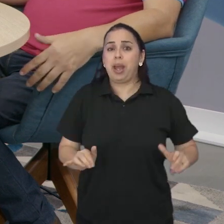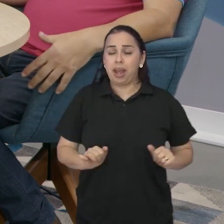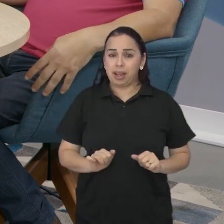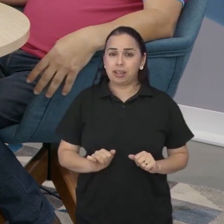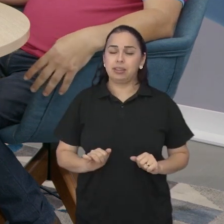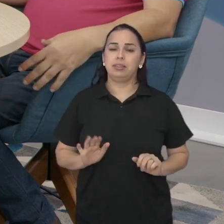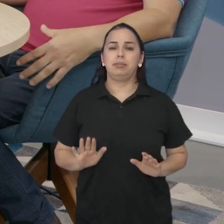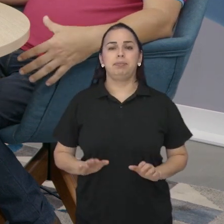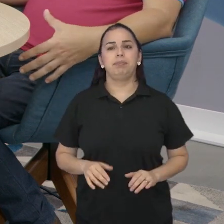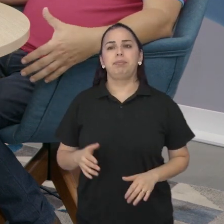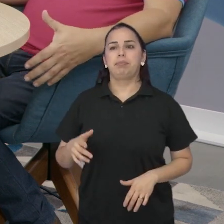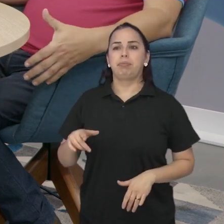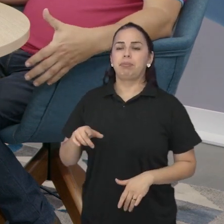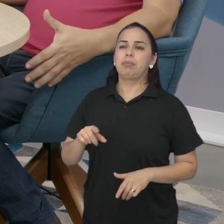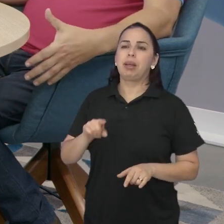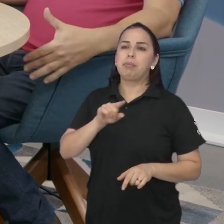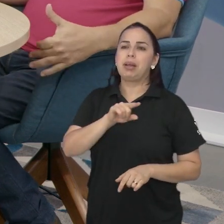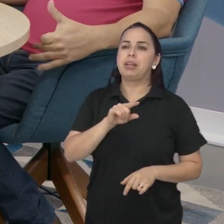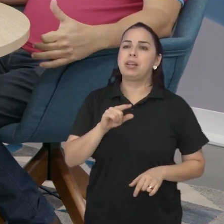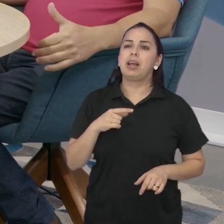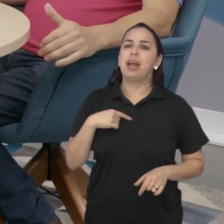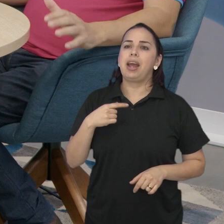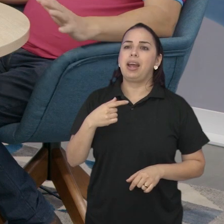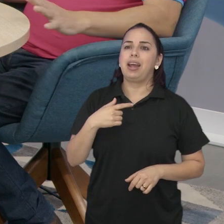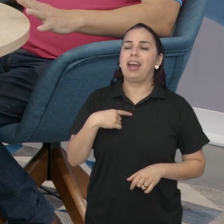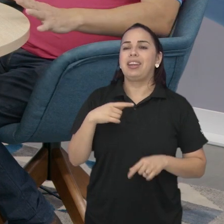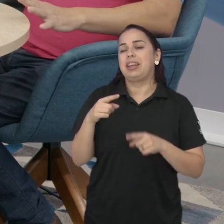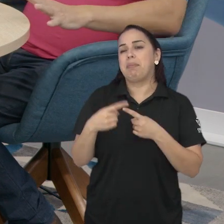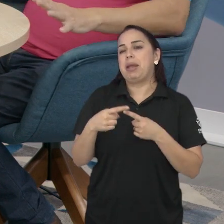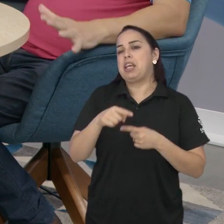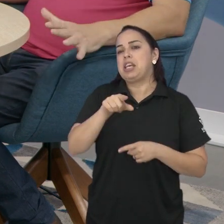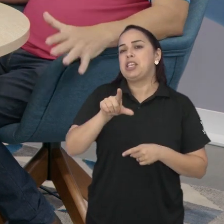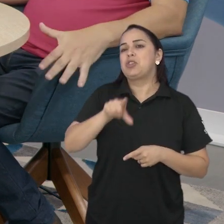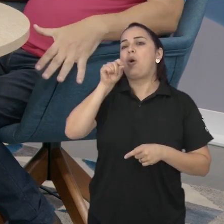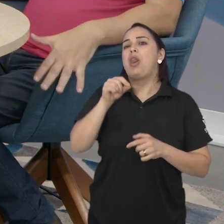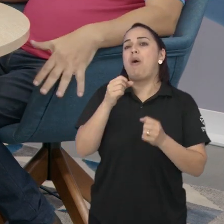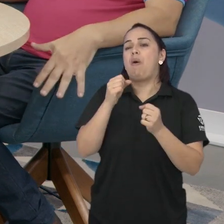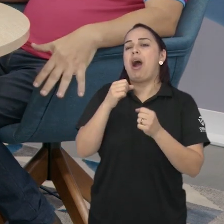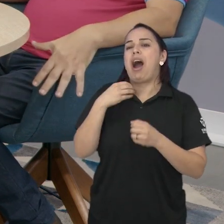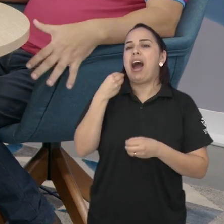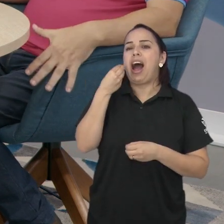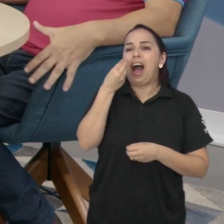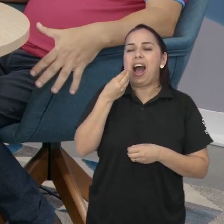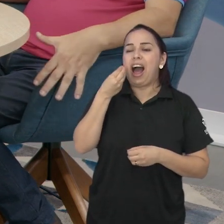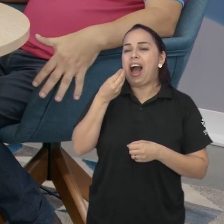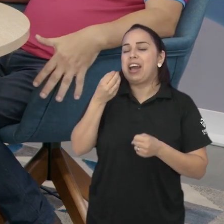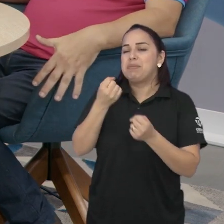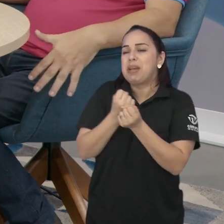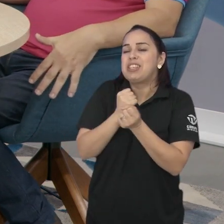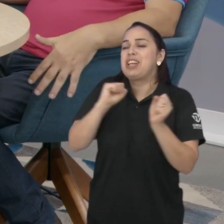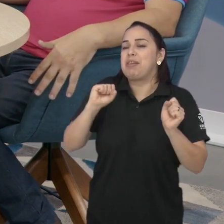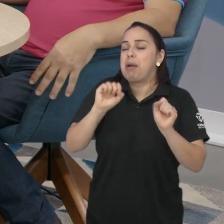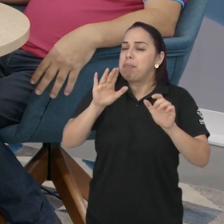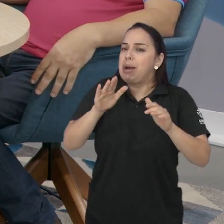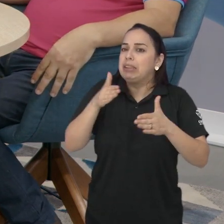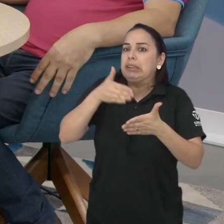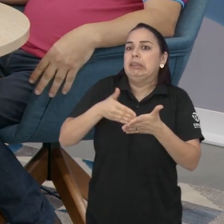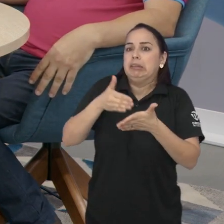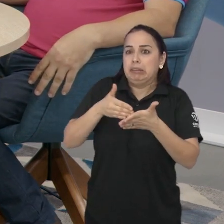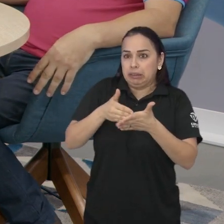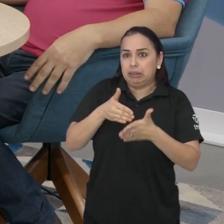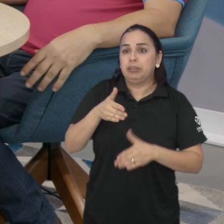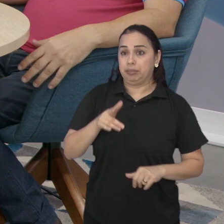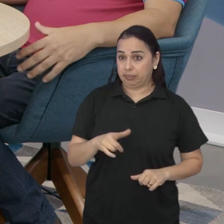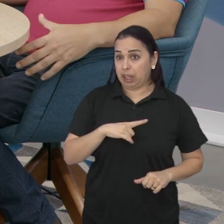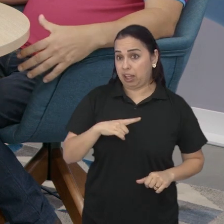A escolha da liberdade era importante, é um atrativo, mas a vivência te mostra também as limitações, né?